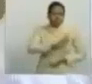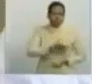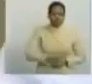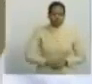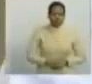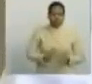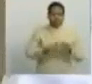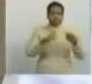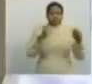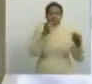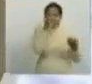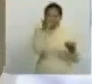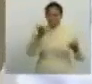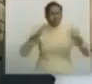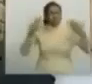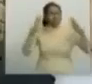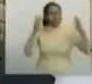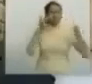bater palmas.